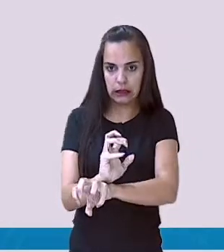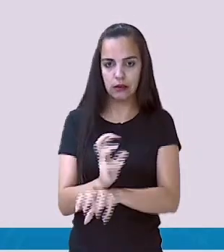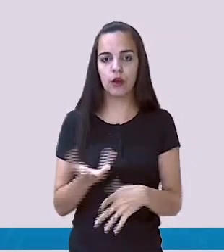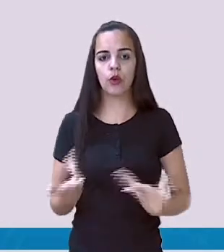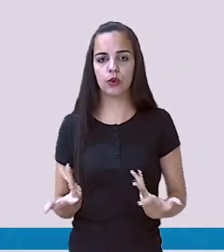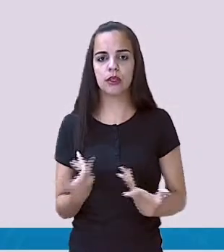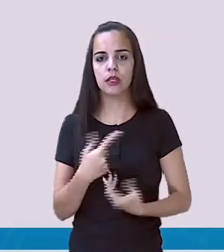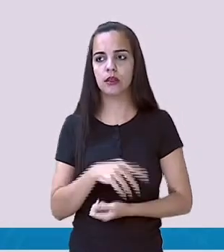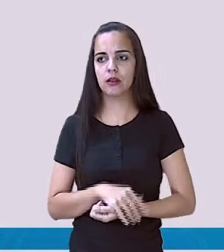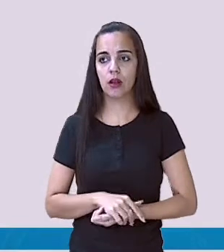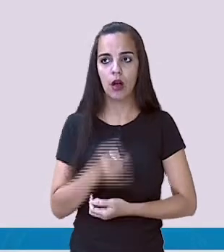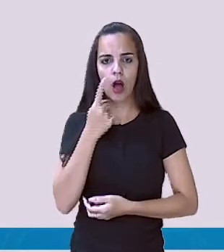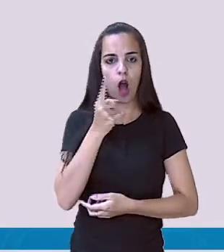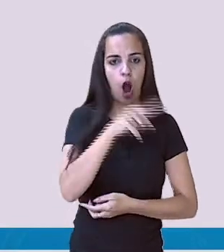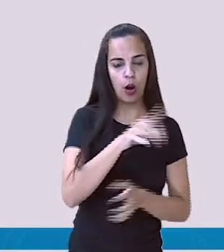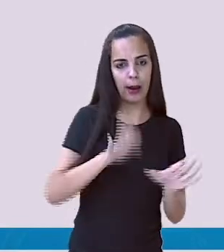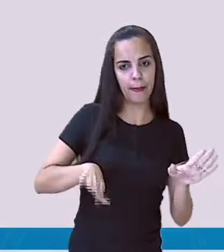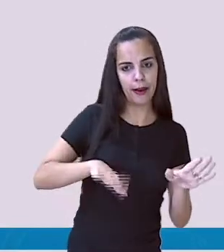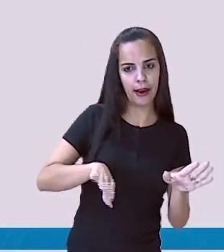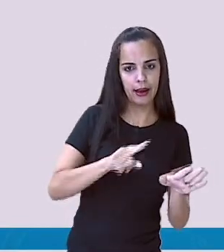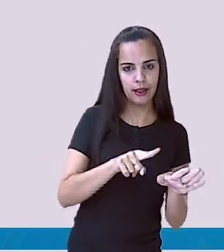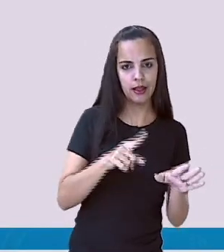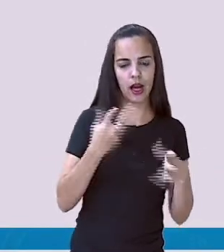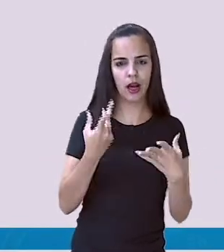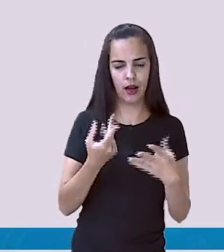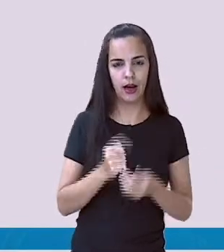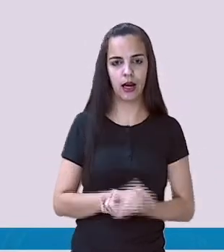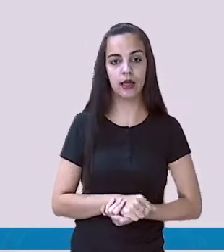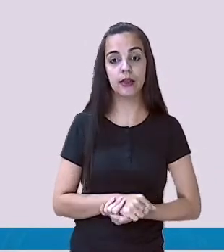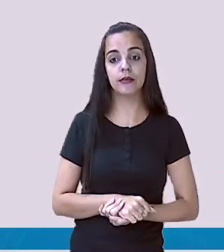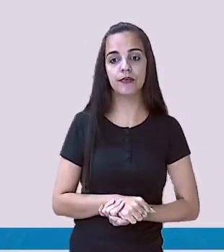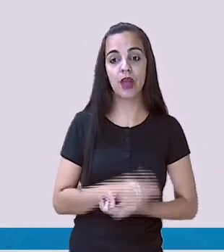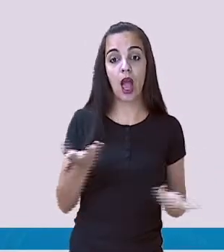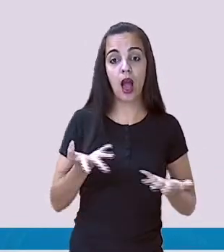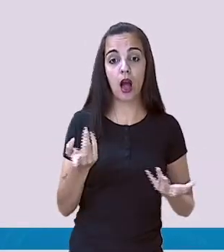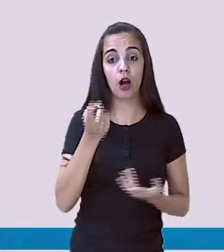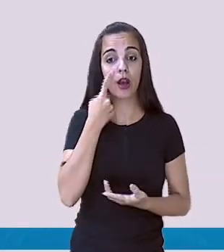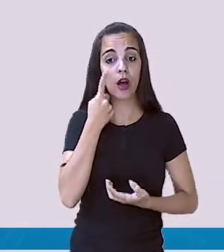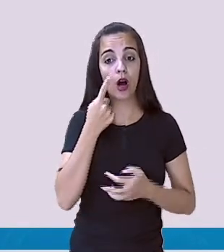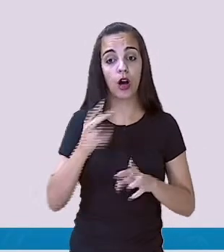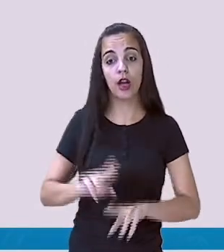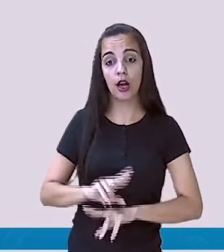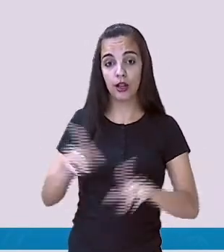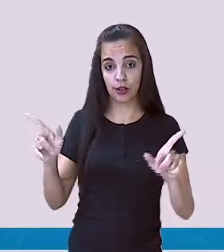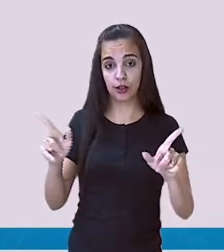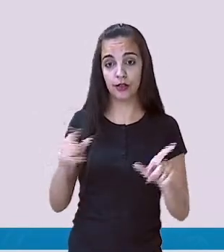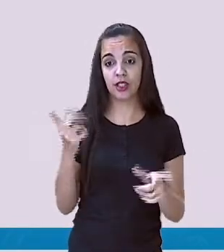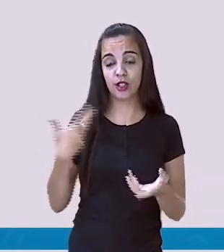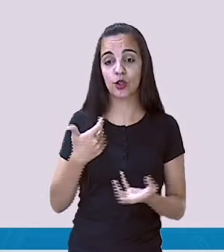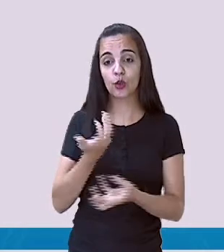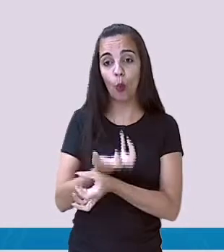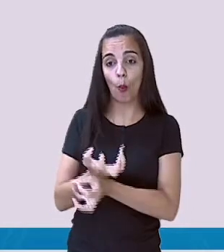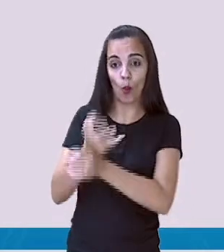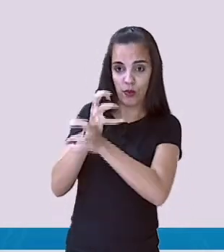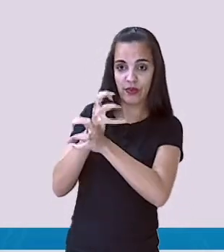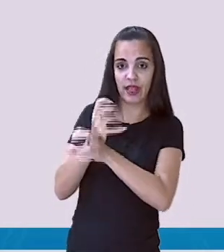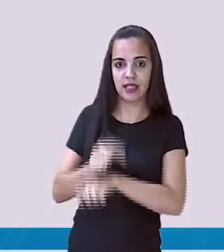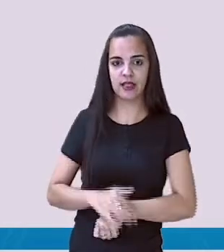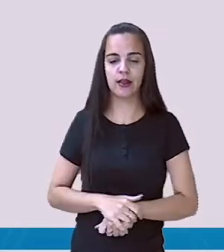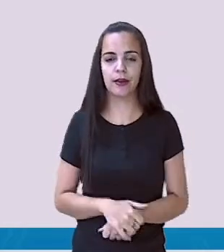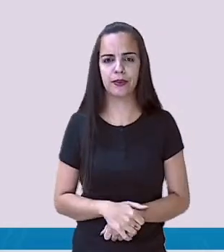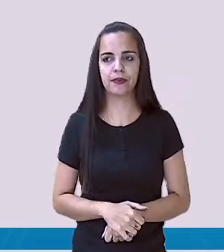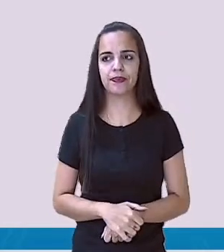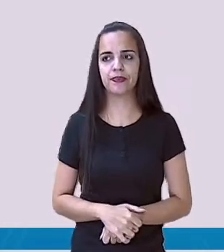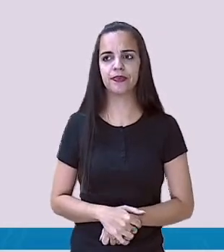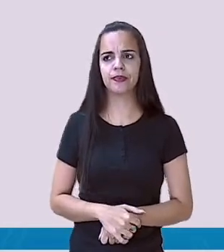praias. Olha a diferença para as imagens que são produzidas no